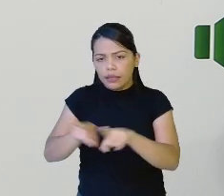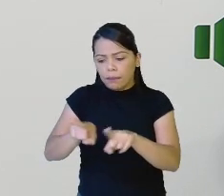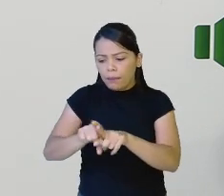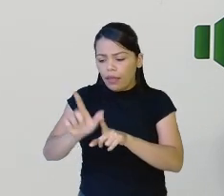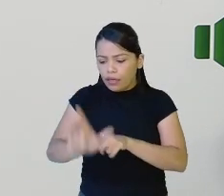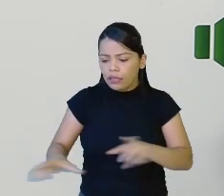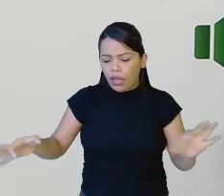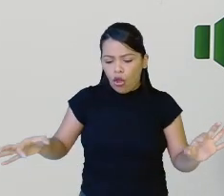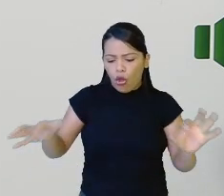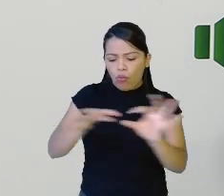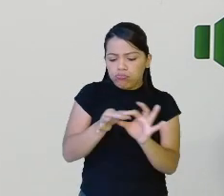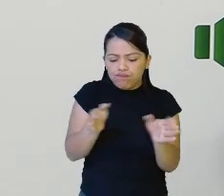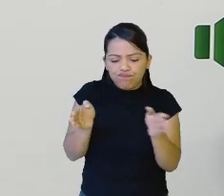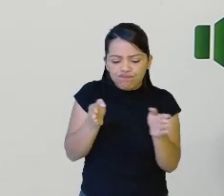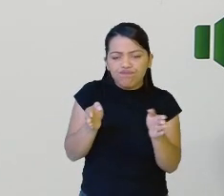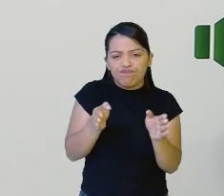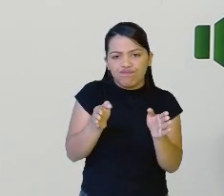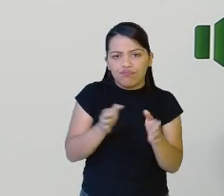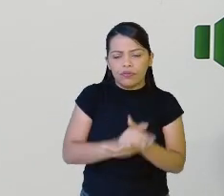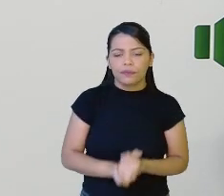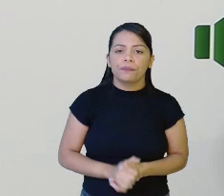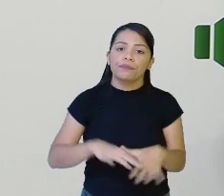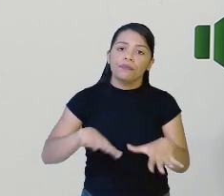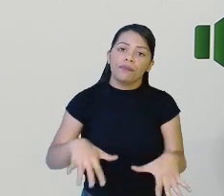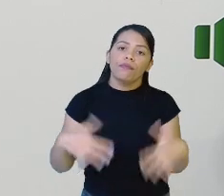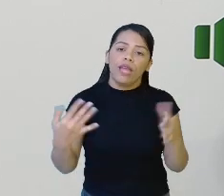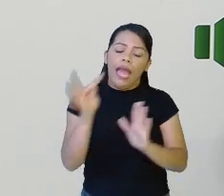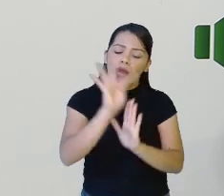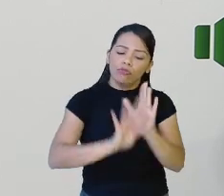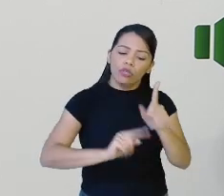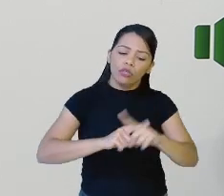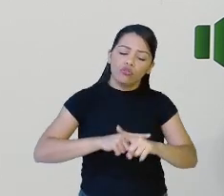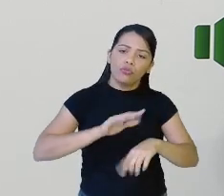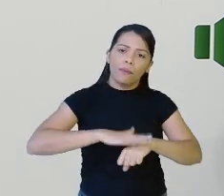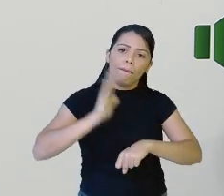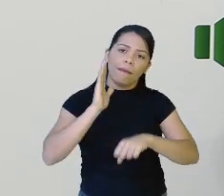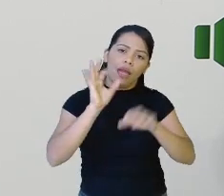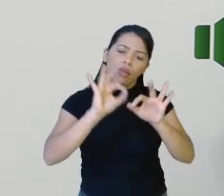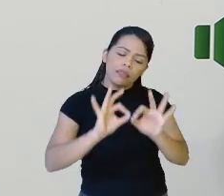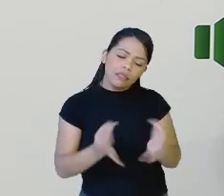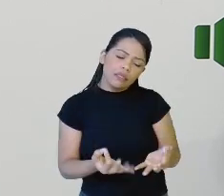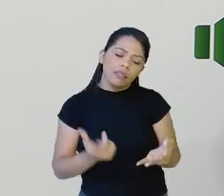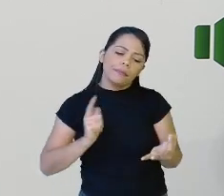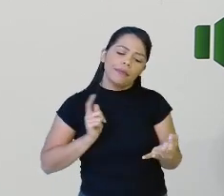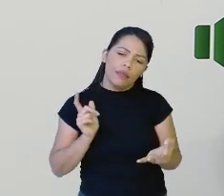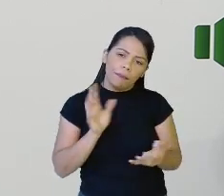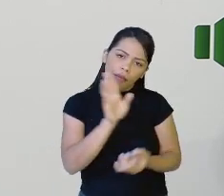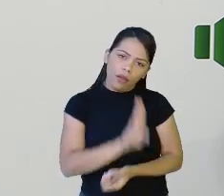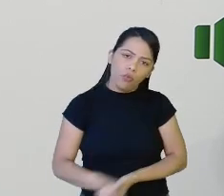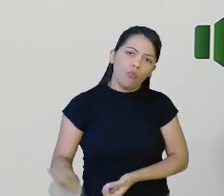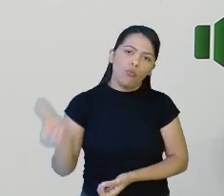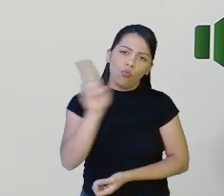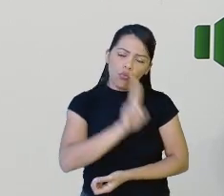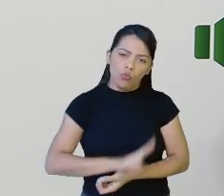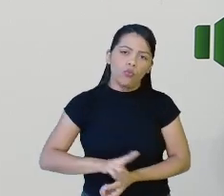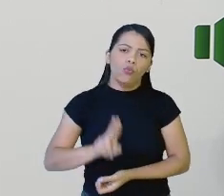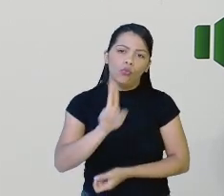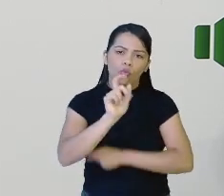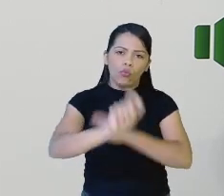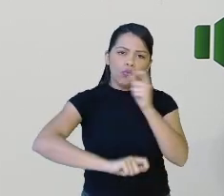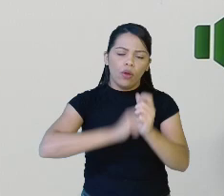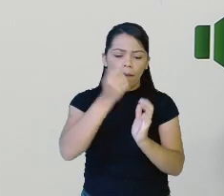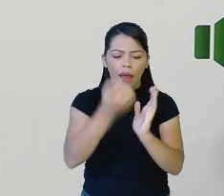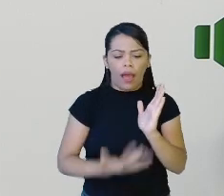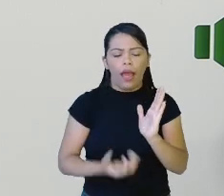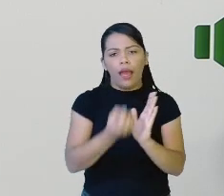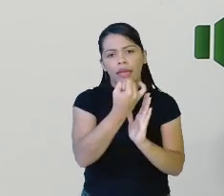meio, tá certo? Por ser um texto mais simples e ser utilizada para descrever